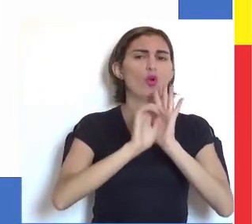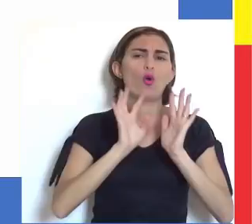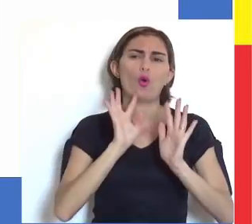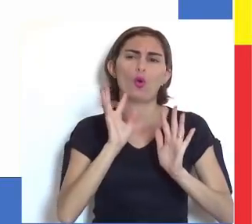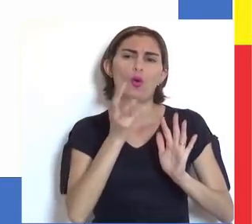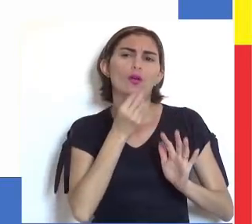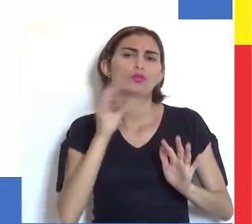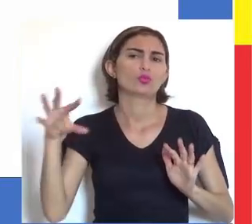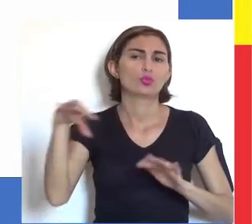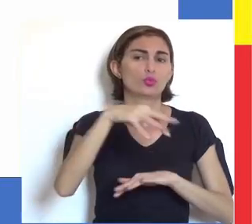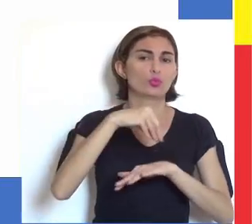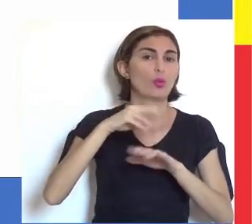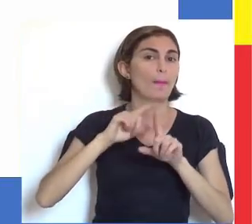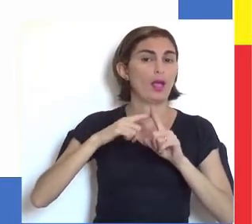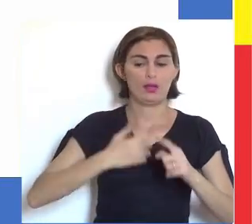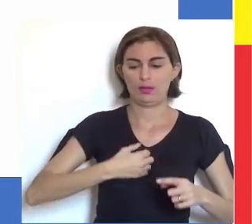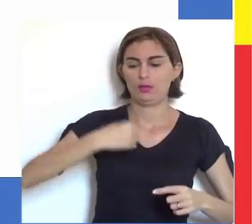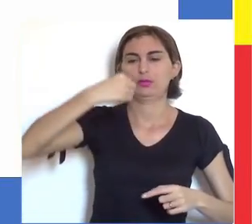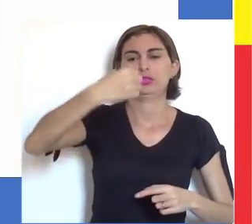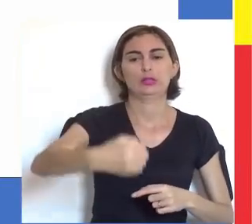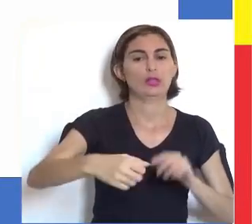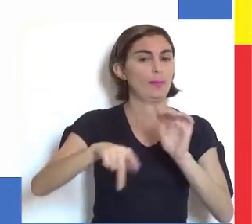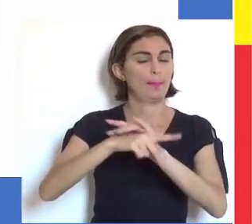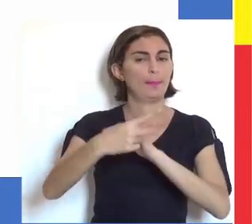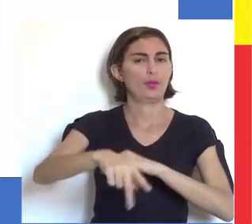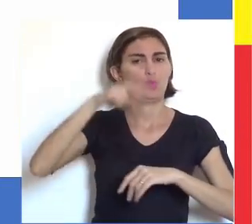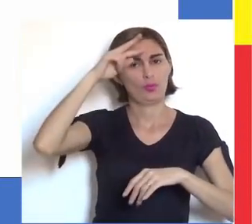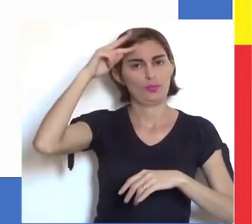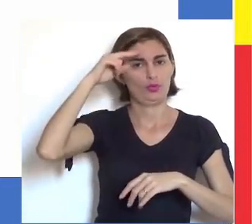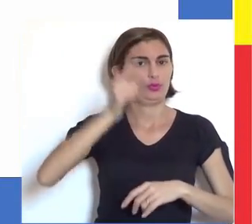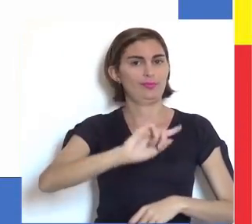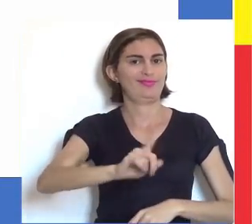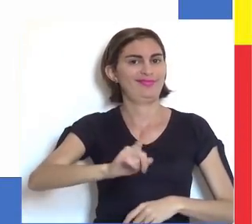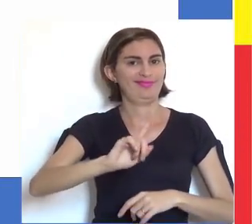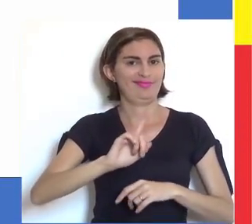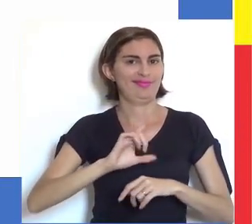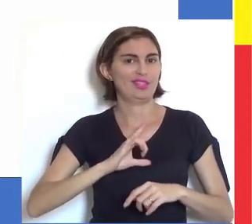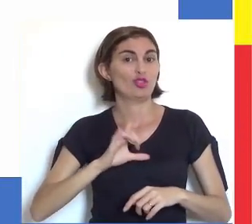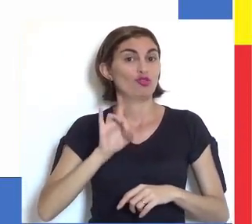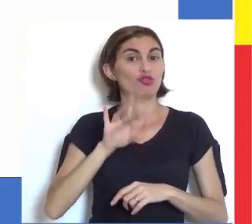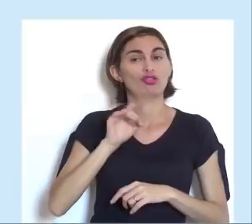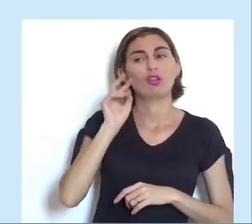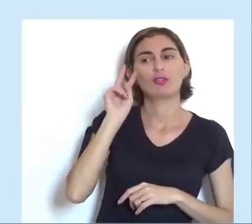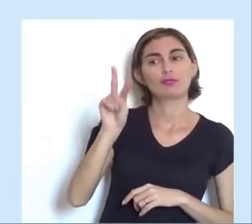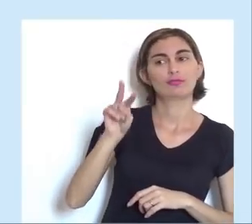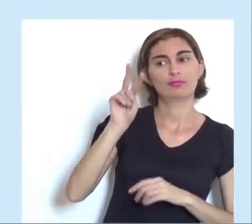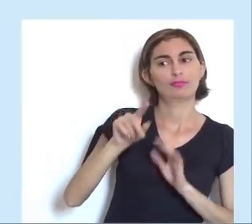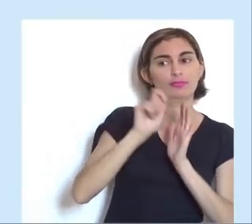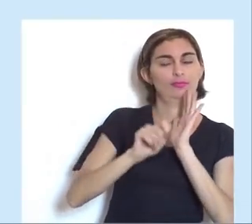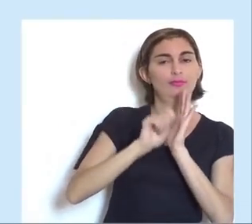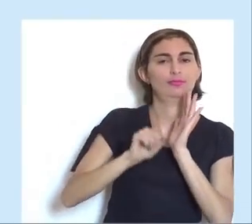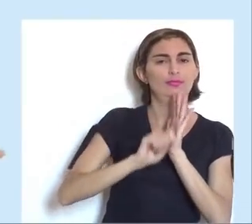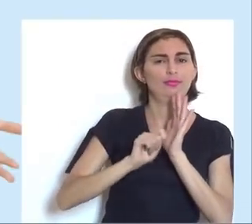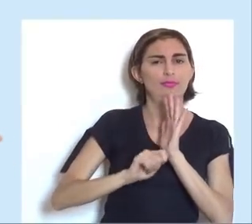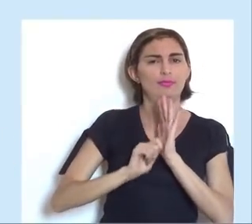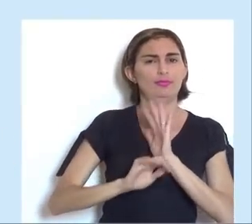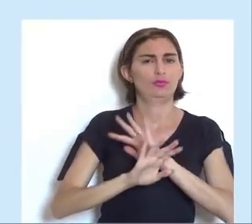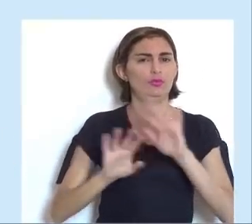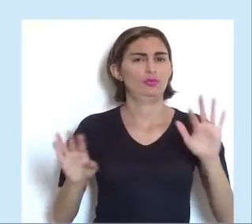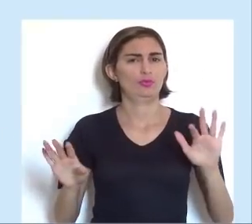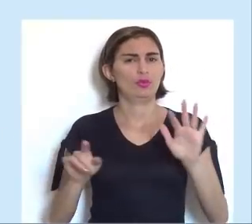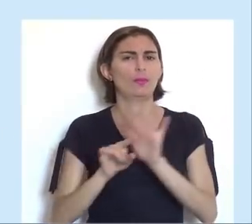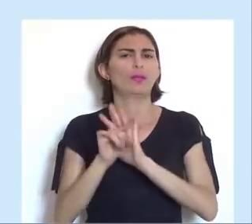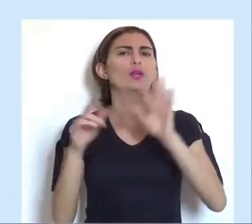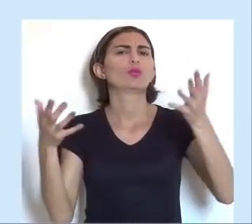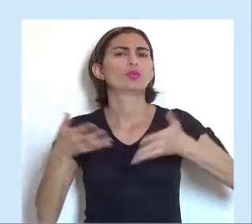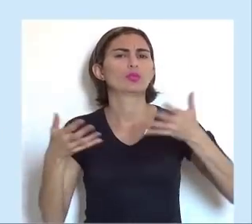narrador conhece os fatos, porém ele não participa da ação, ou seja, ele não vai participar da história.